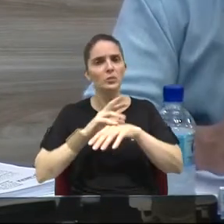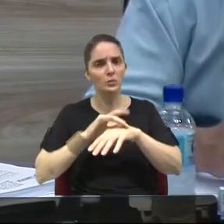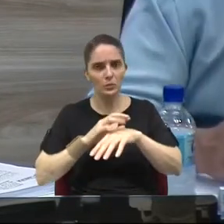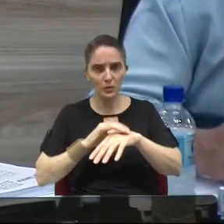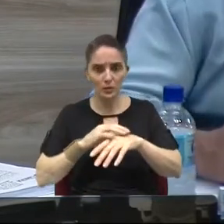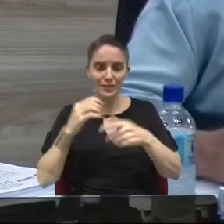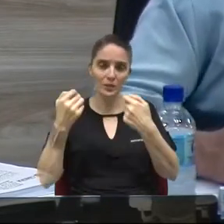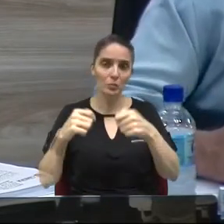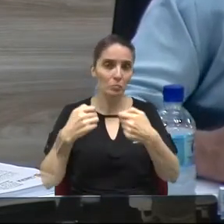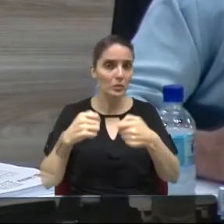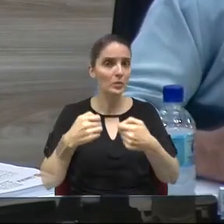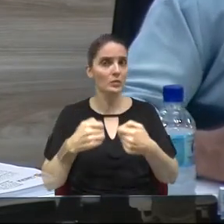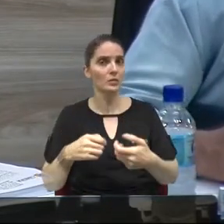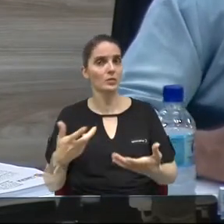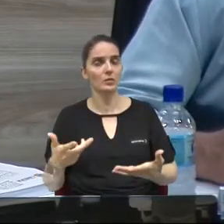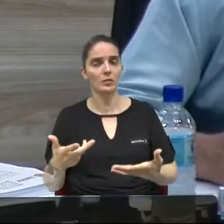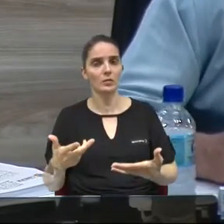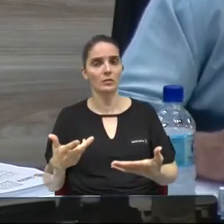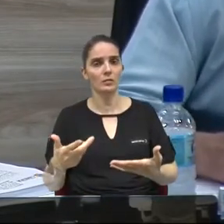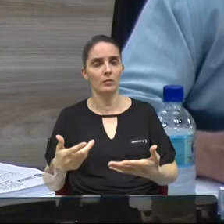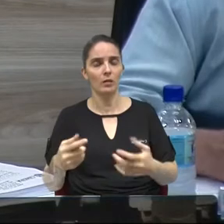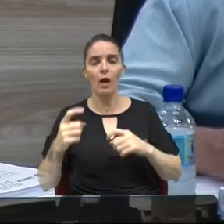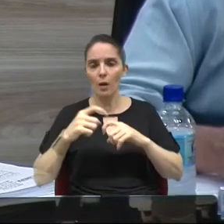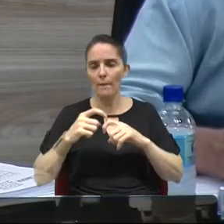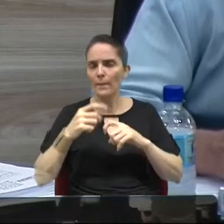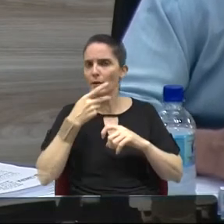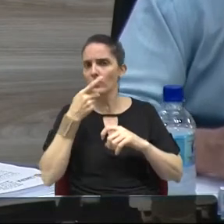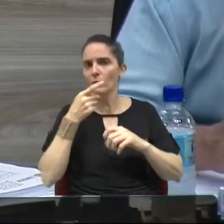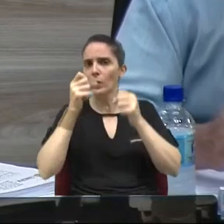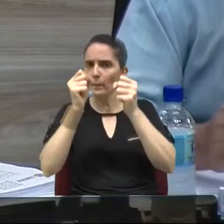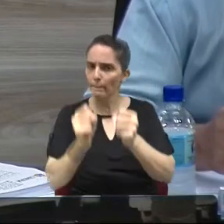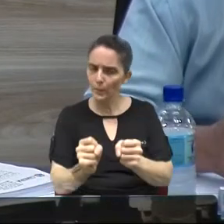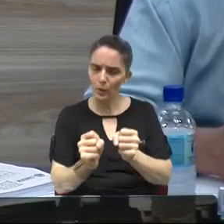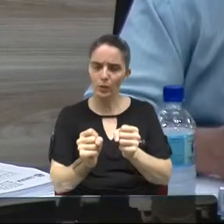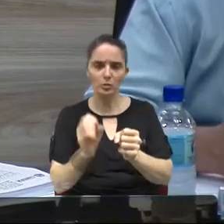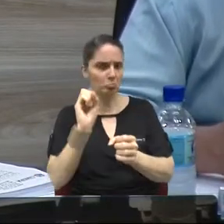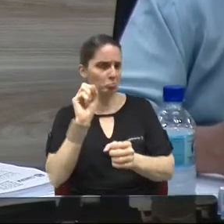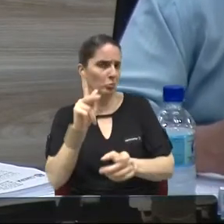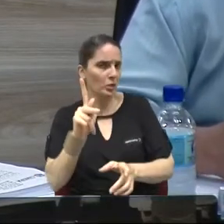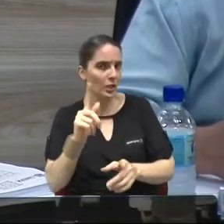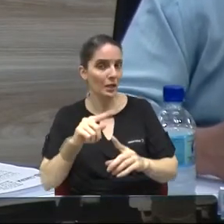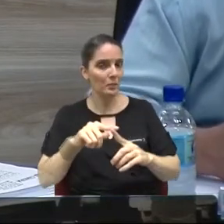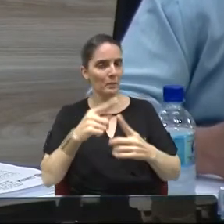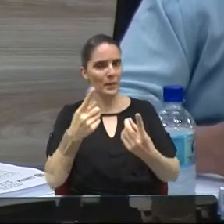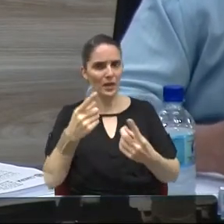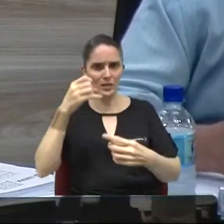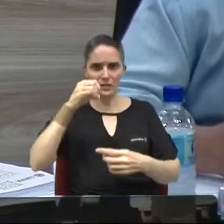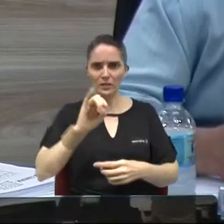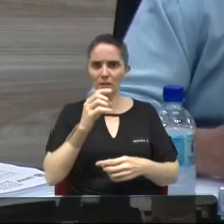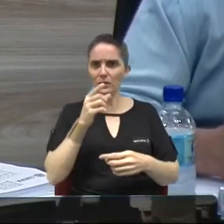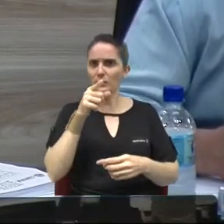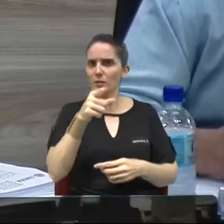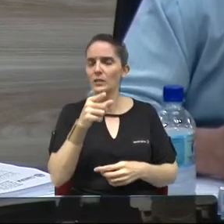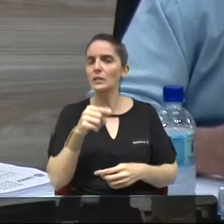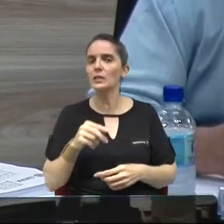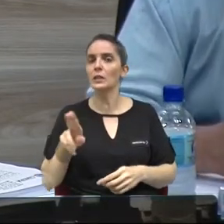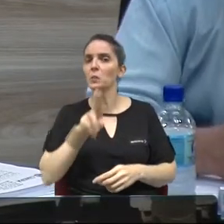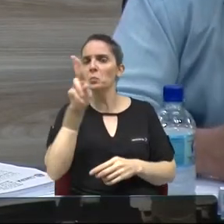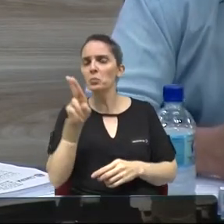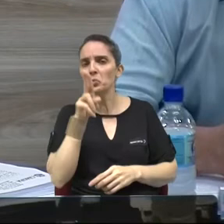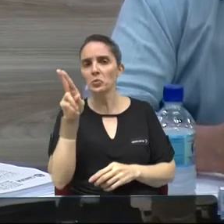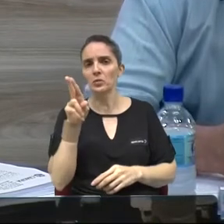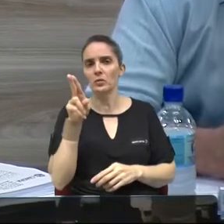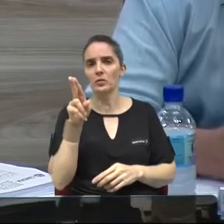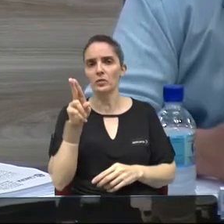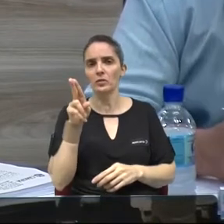ele tem clara prescrição do uso dessas substâncias, mas quando você usa ele com outros fins, que